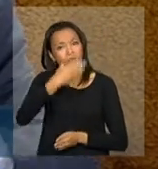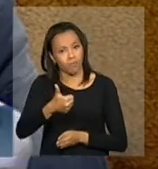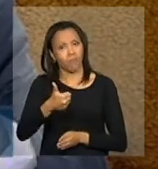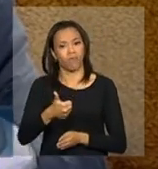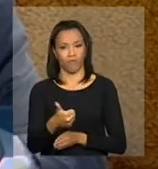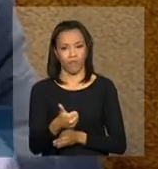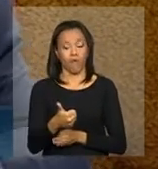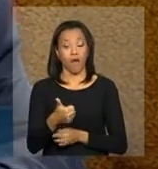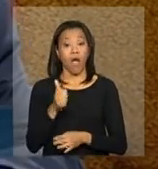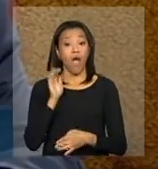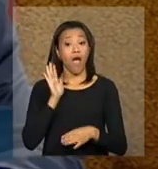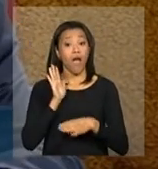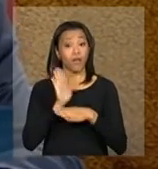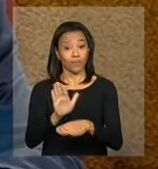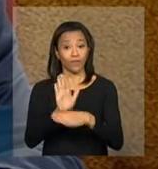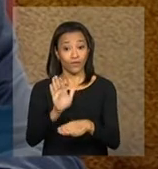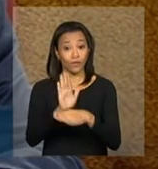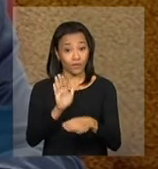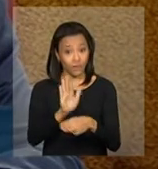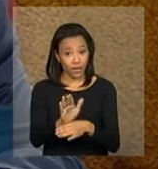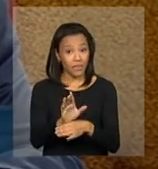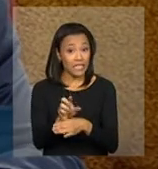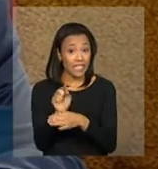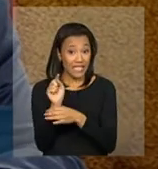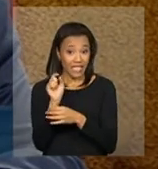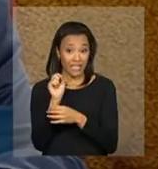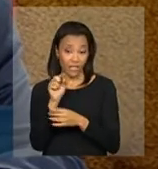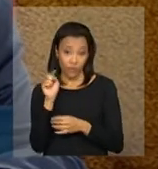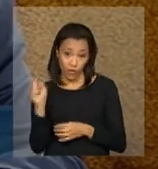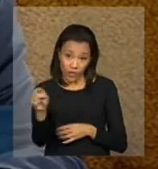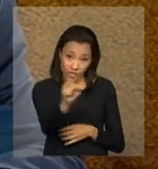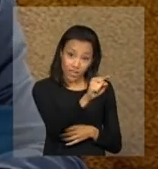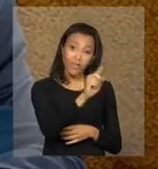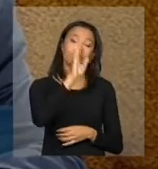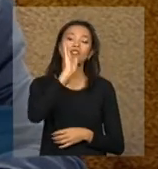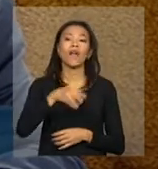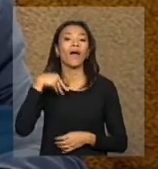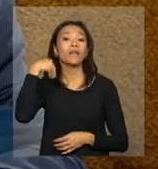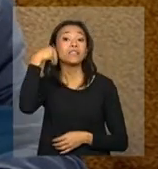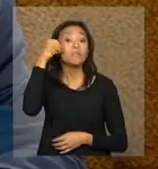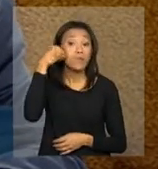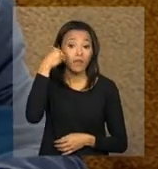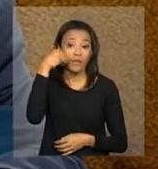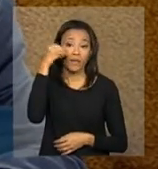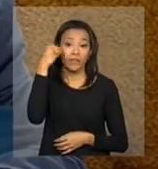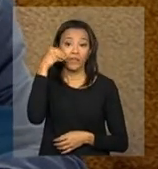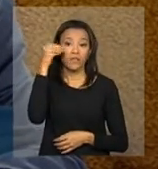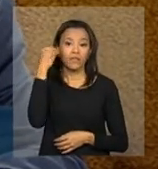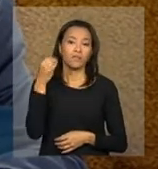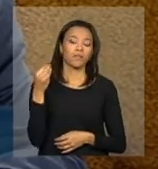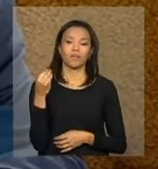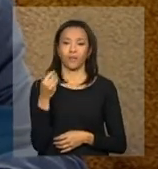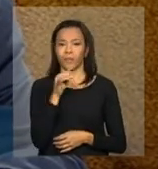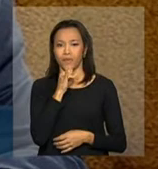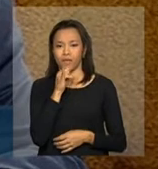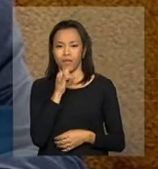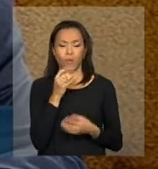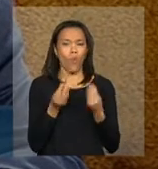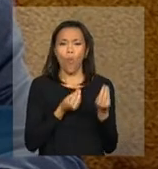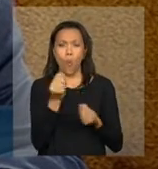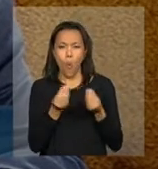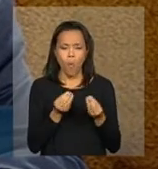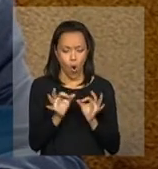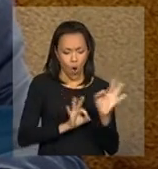para ajudar nas contribuições que vocês já tivessem experiência com o manuseio das peças